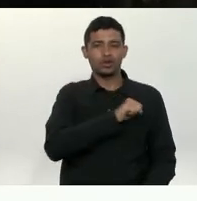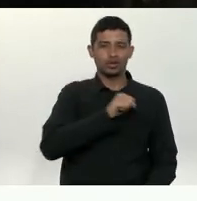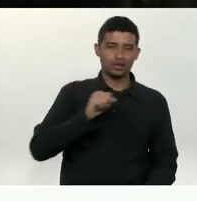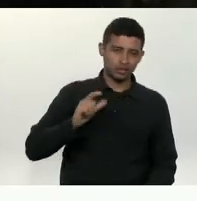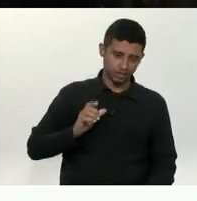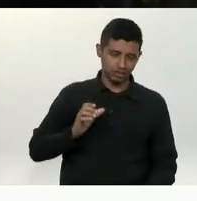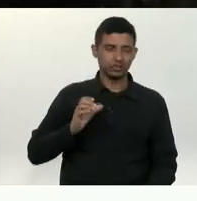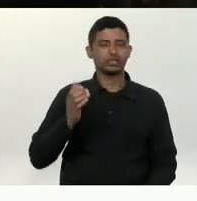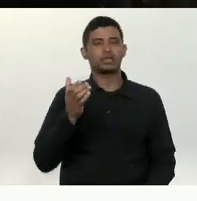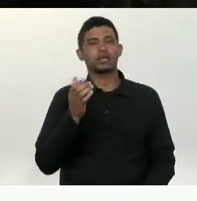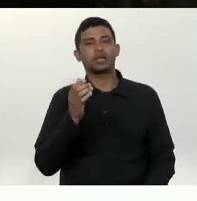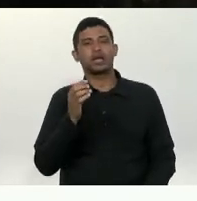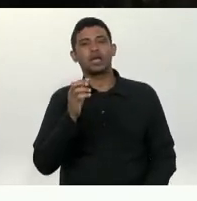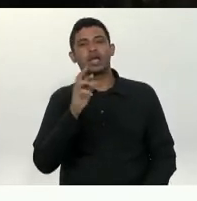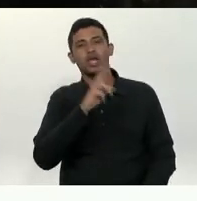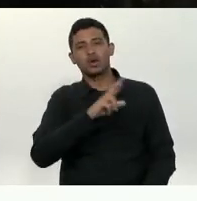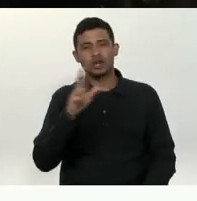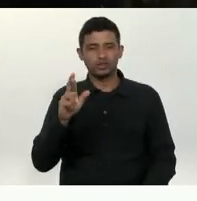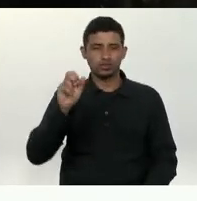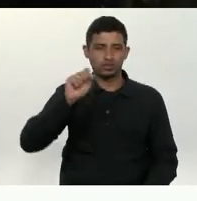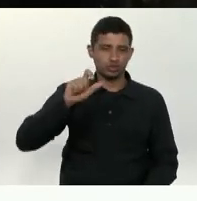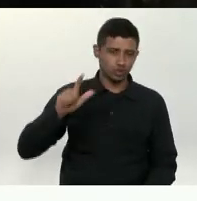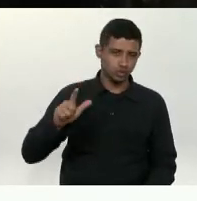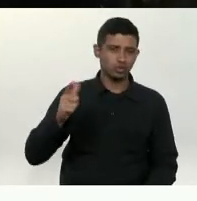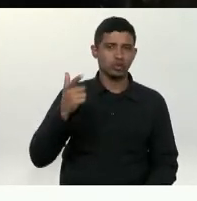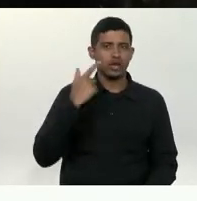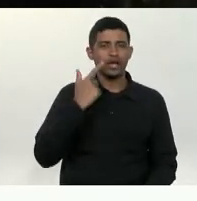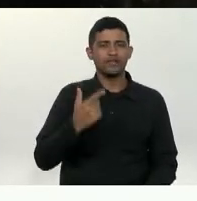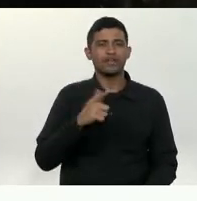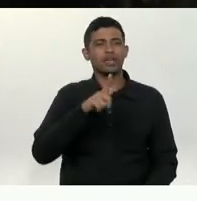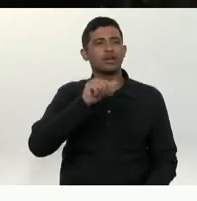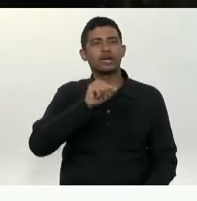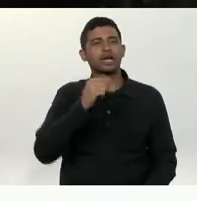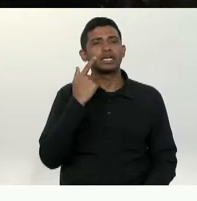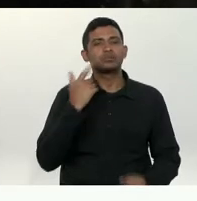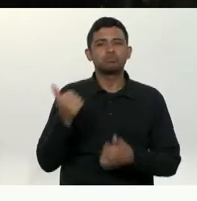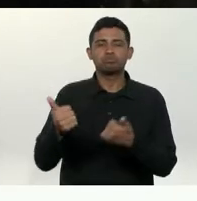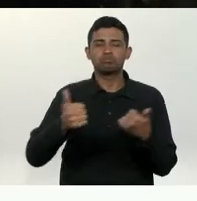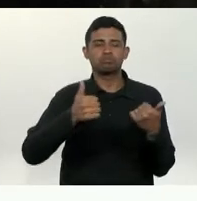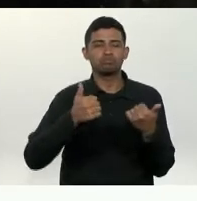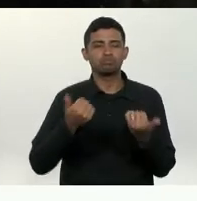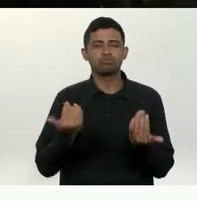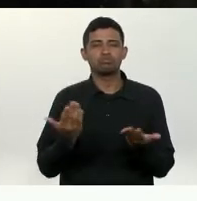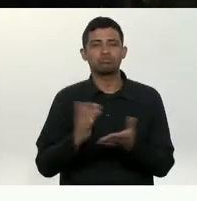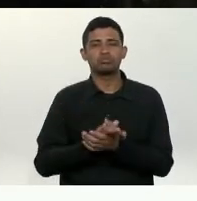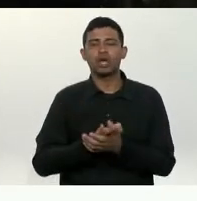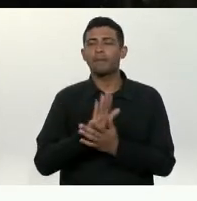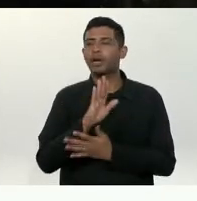Pernambuco, a distribuição do gás é estadualizada. Qual é a tua opinião a respeito